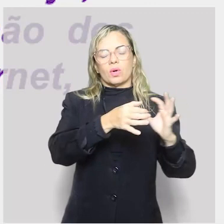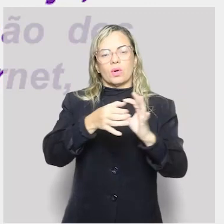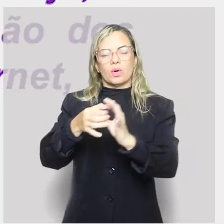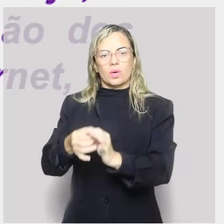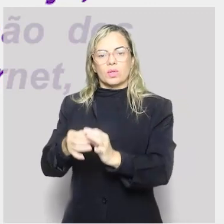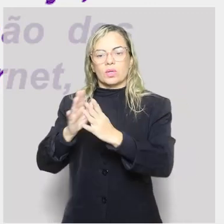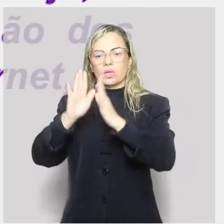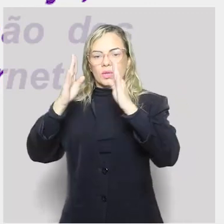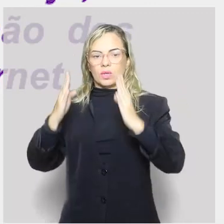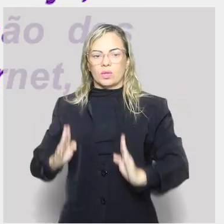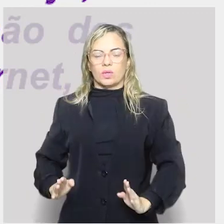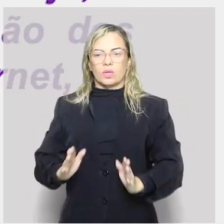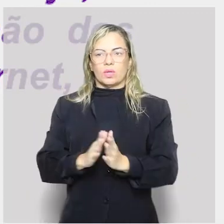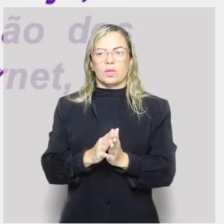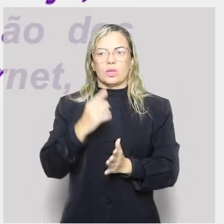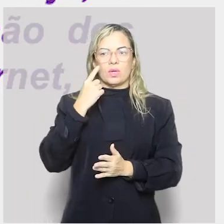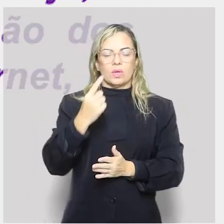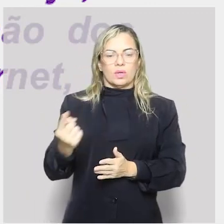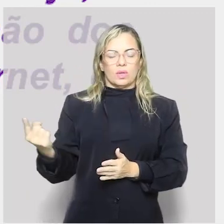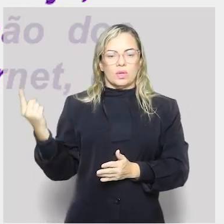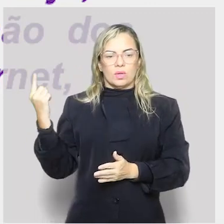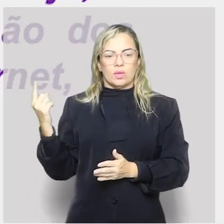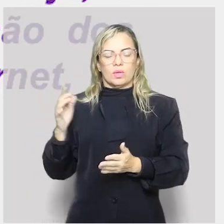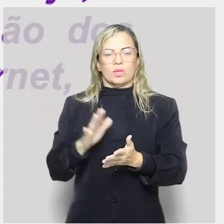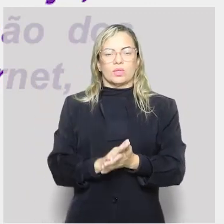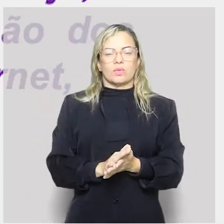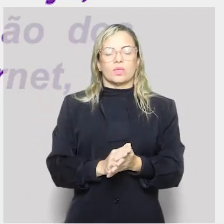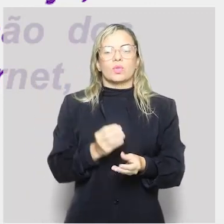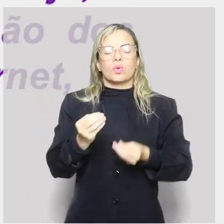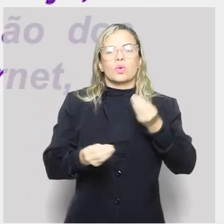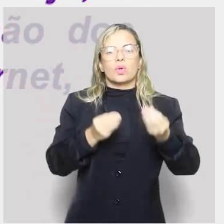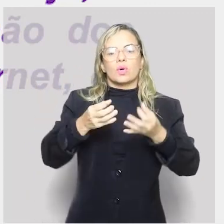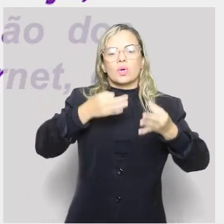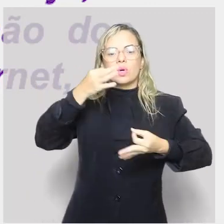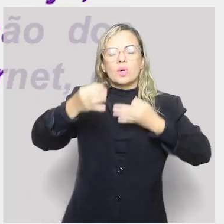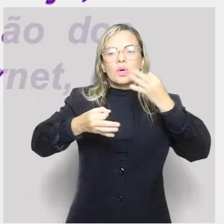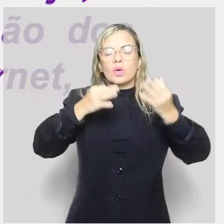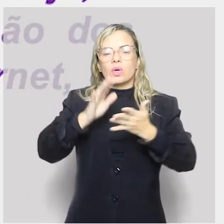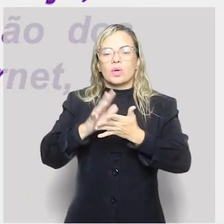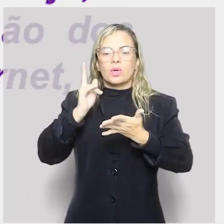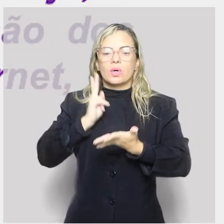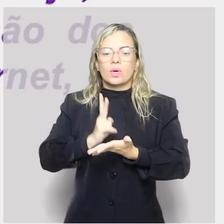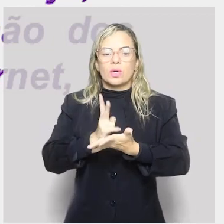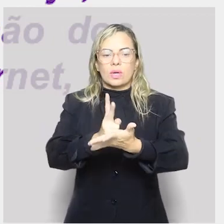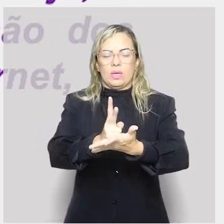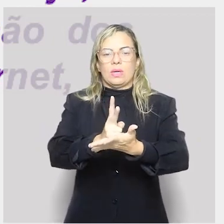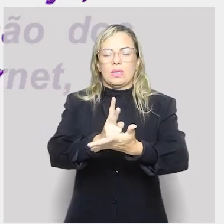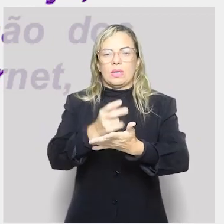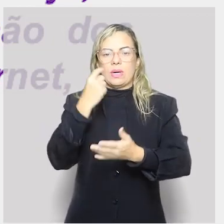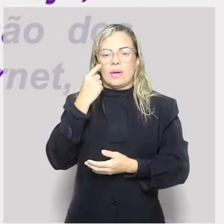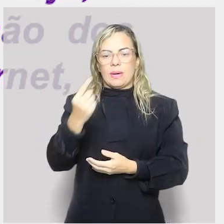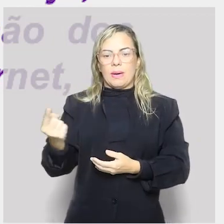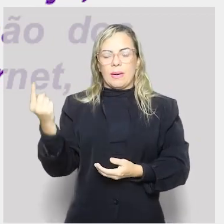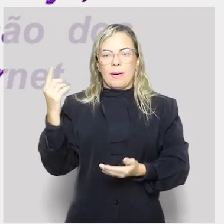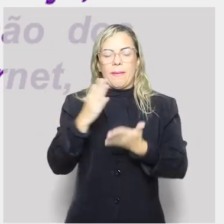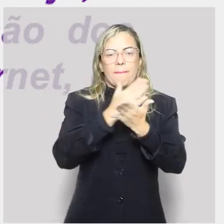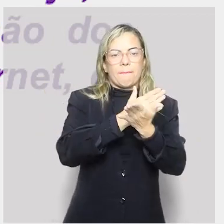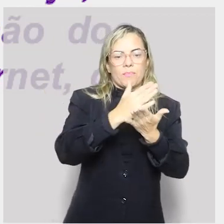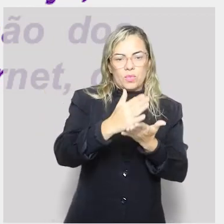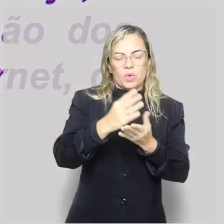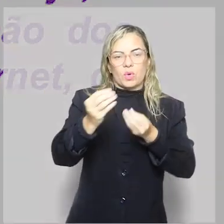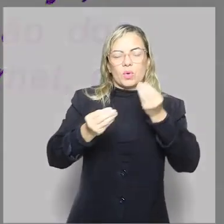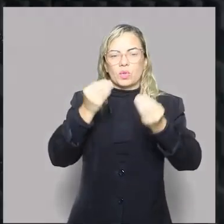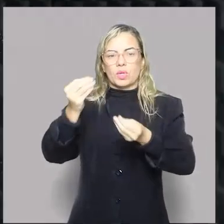sejam democratizadas, ou seja, sejam popularizadas, se tornem a realidade de muita gente, por isso que a